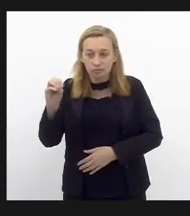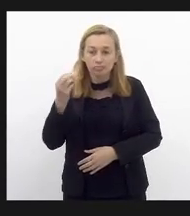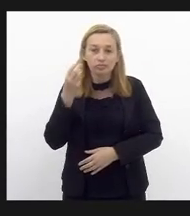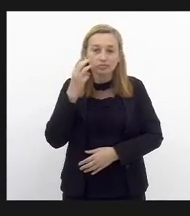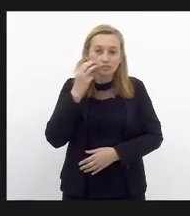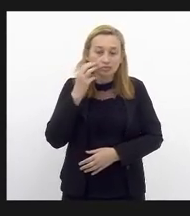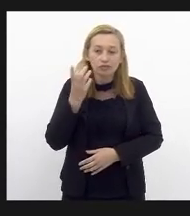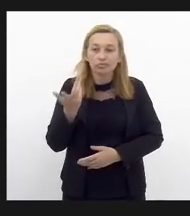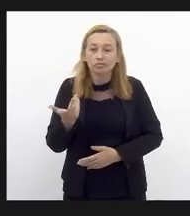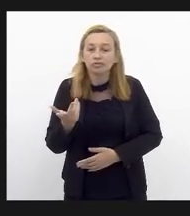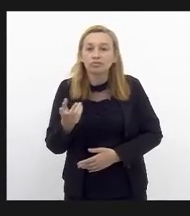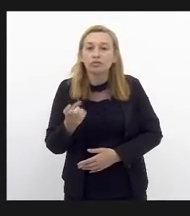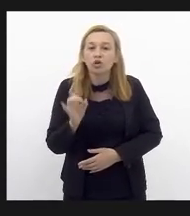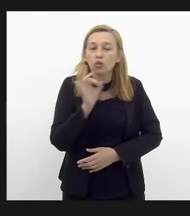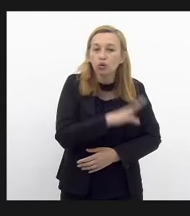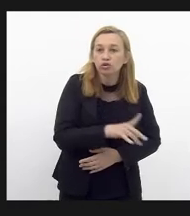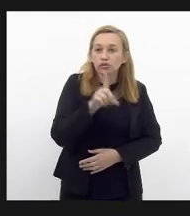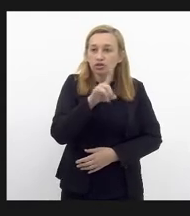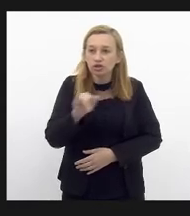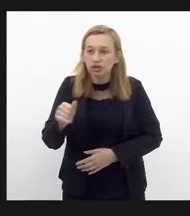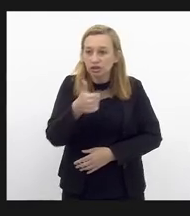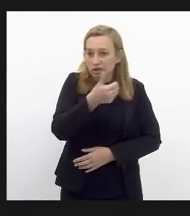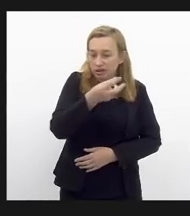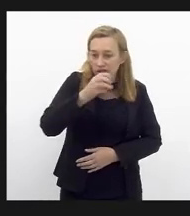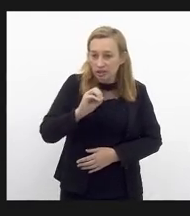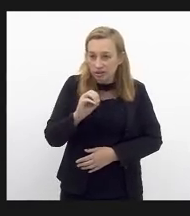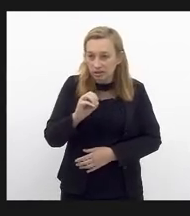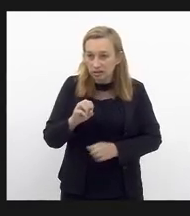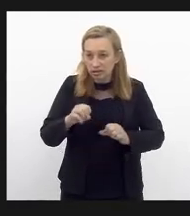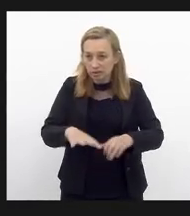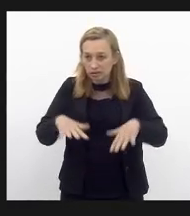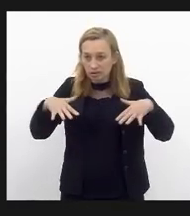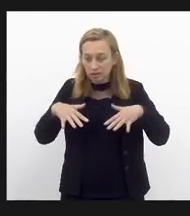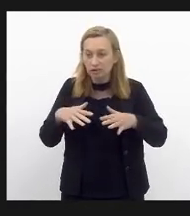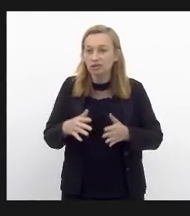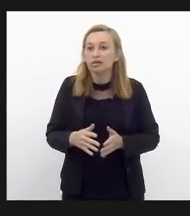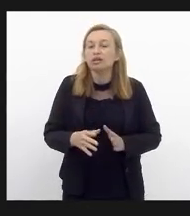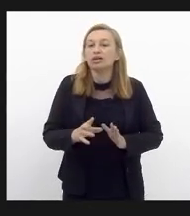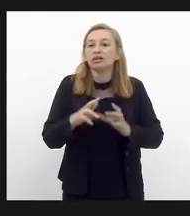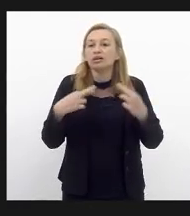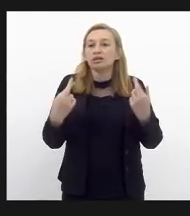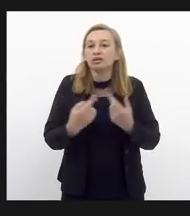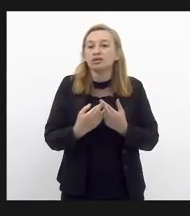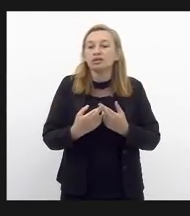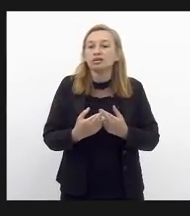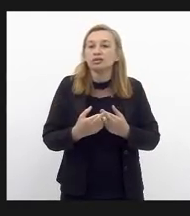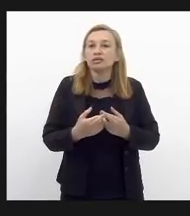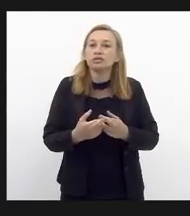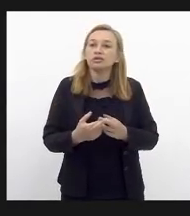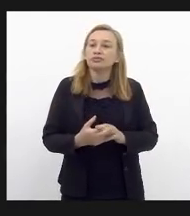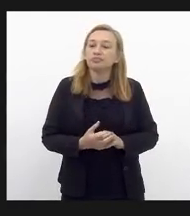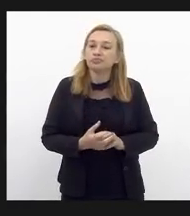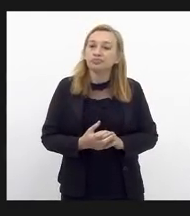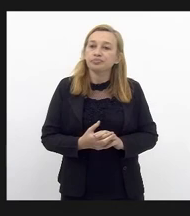30, porque era o último dia de sessão de plenário, o lançamento do Outubro Rosa,